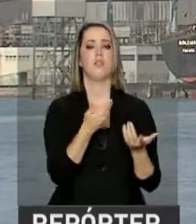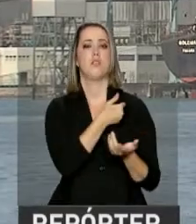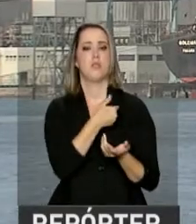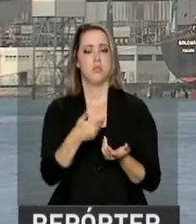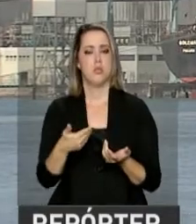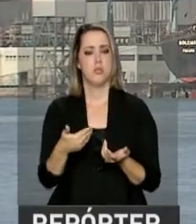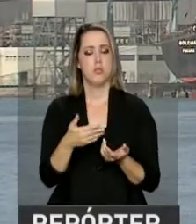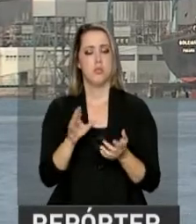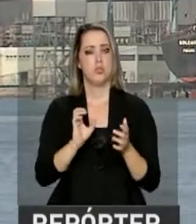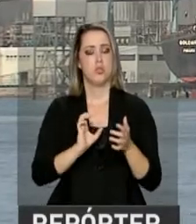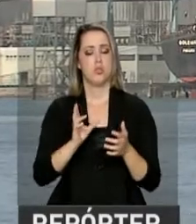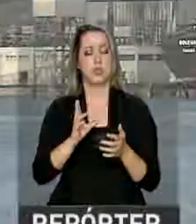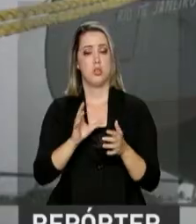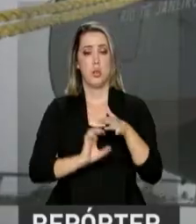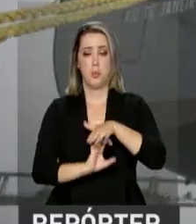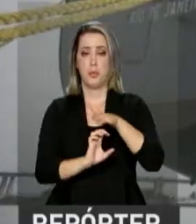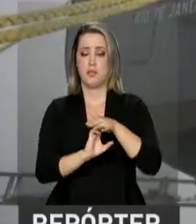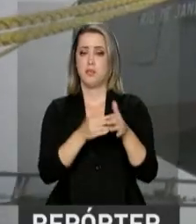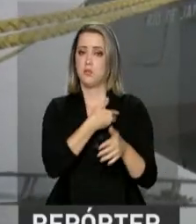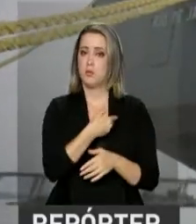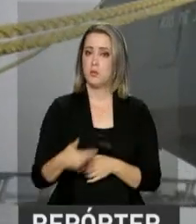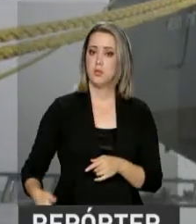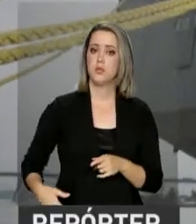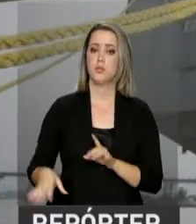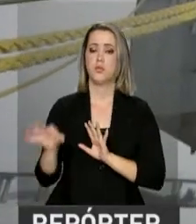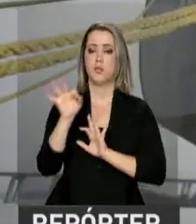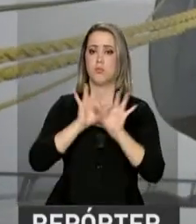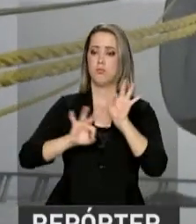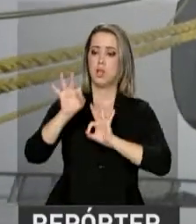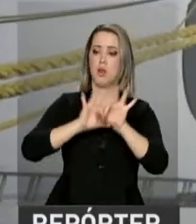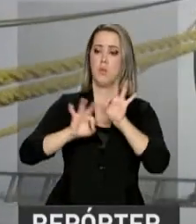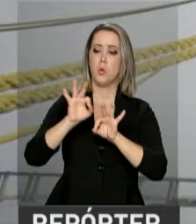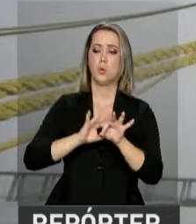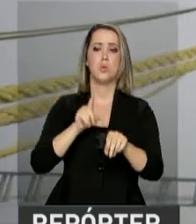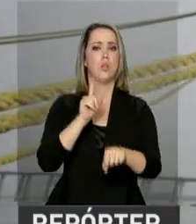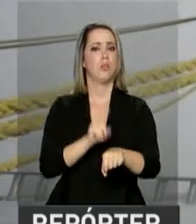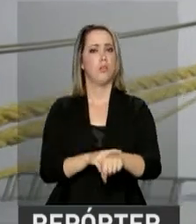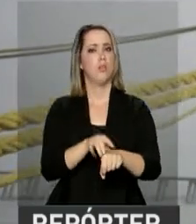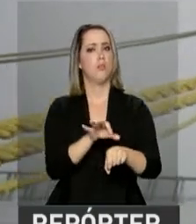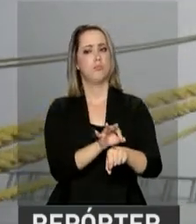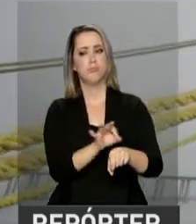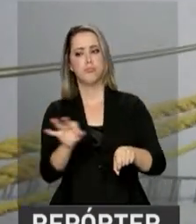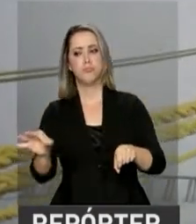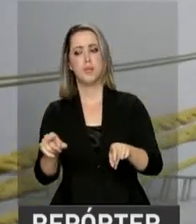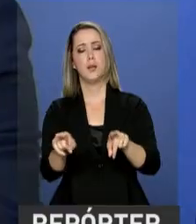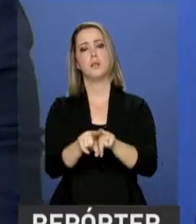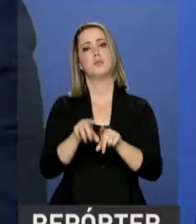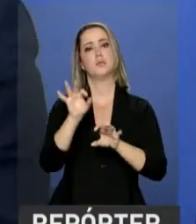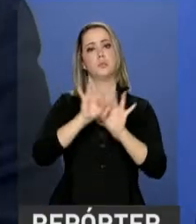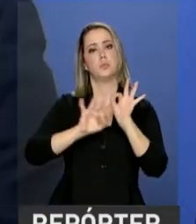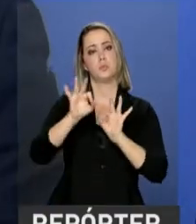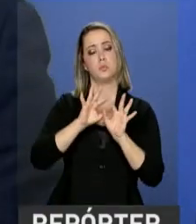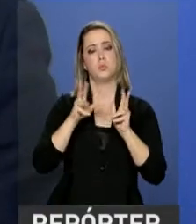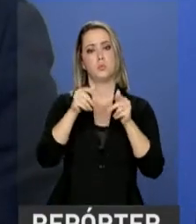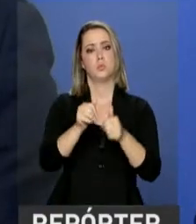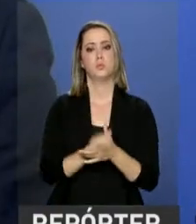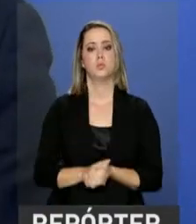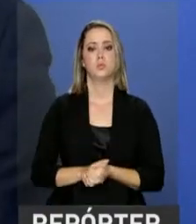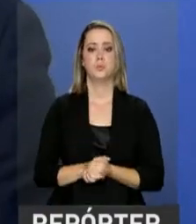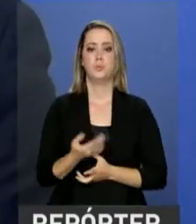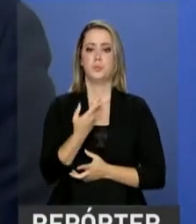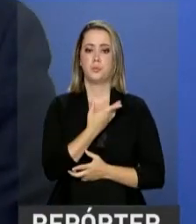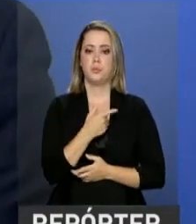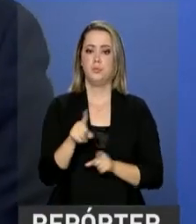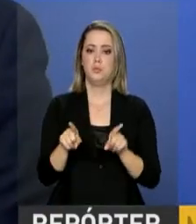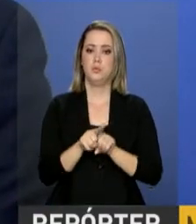de governança, estabeleceu prazos e modelos mais adequados para os editais de concessão e privatização. As concessões serão conduzidas sob